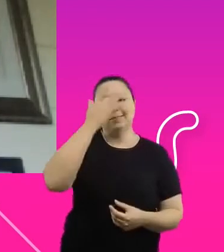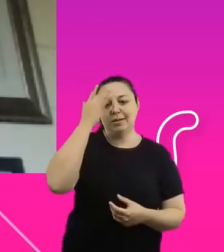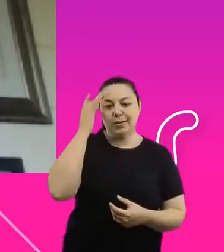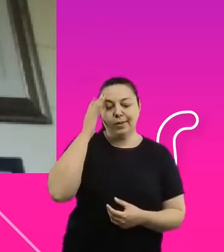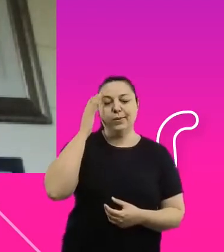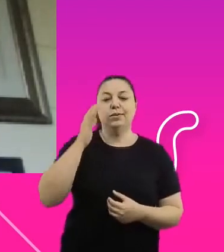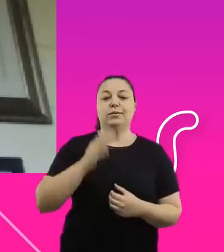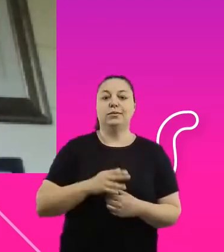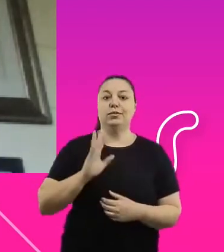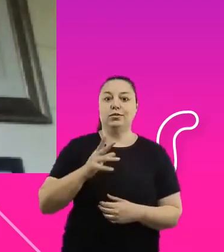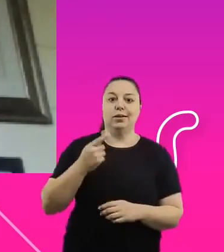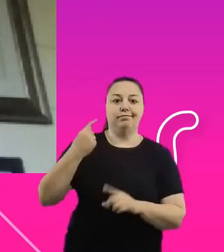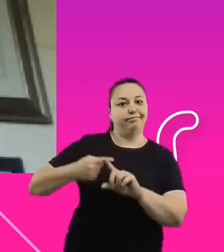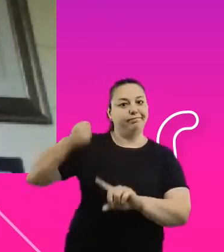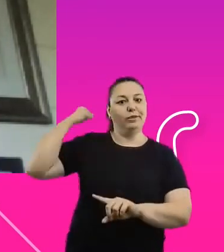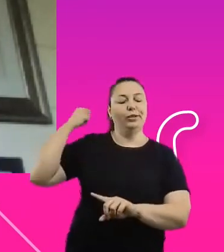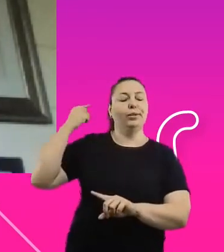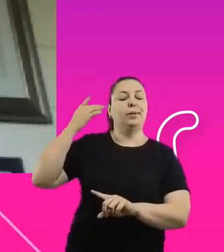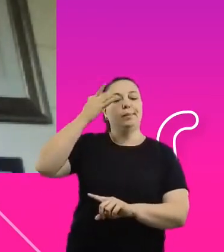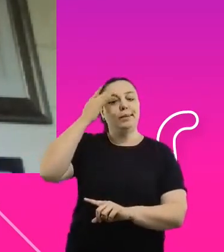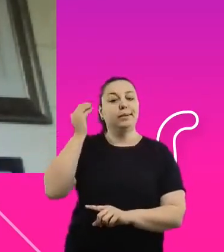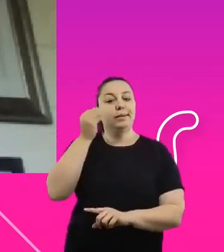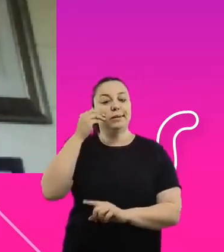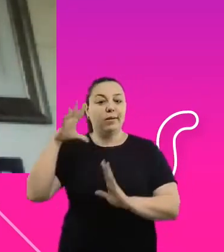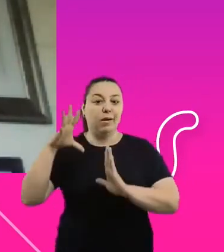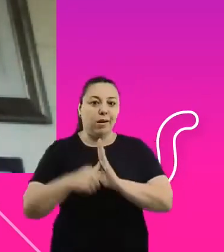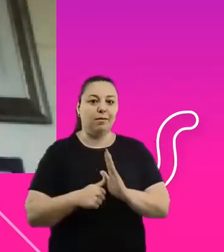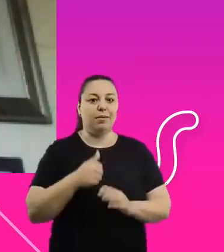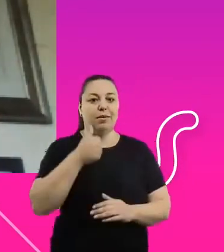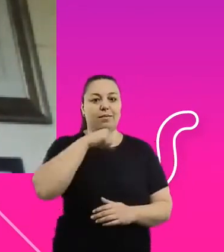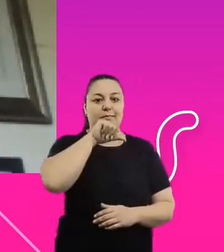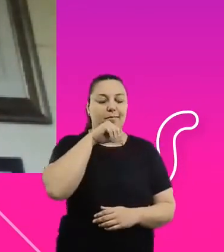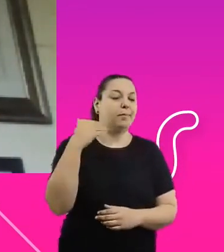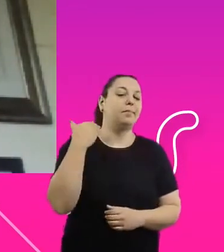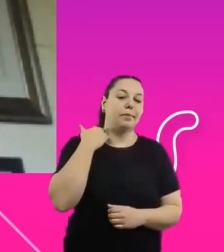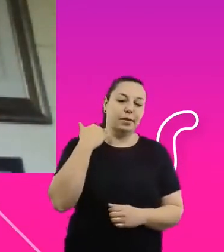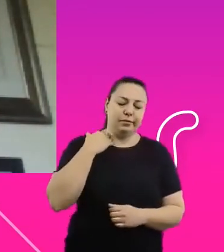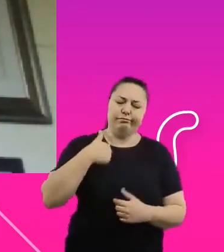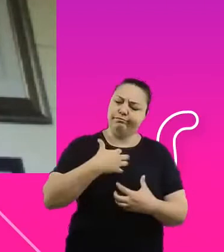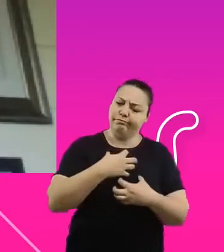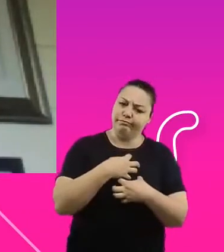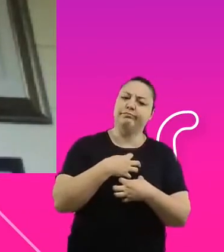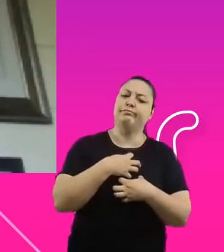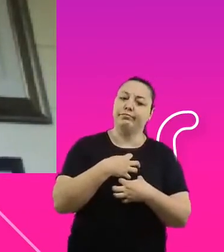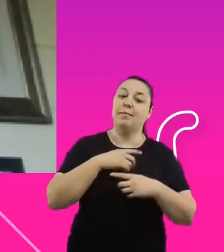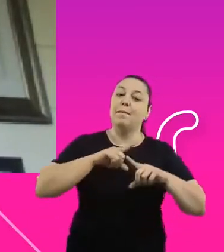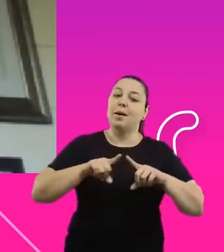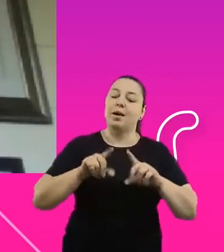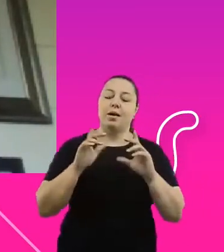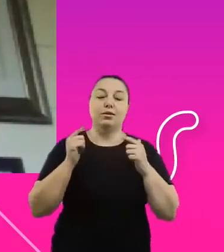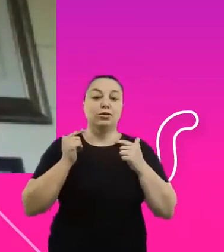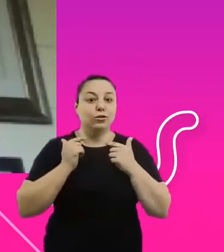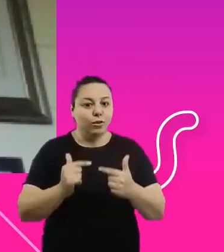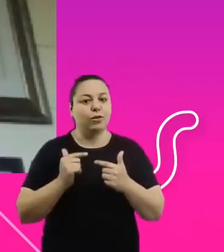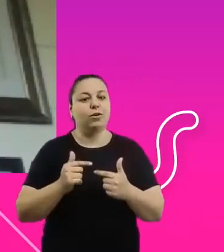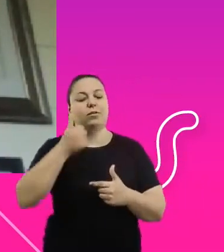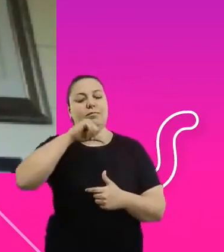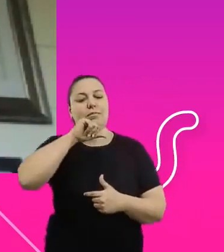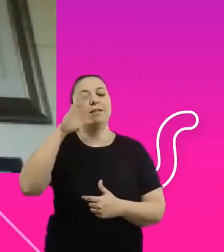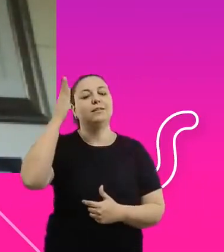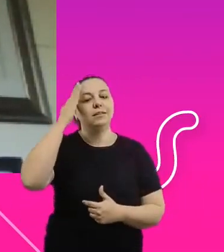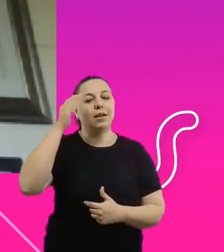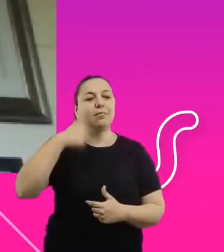dia desse. Fiquei bem chateado, mas ainda bem que ela já me ouviu tanto falando que estava ligada ali e conseguiu